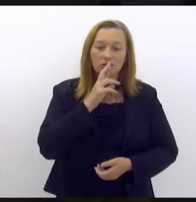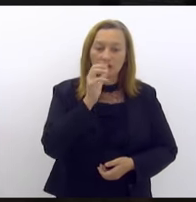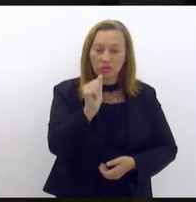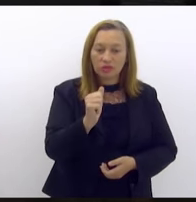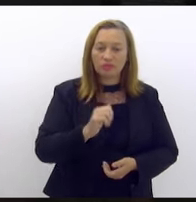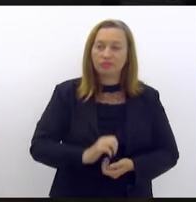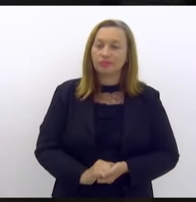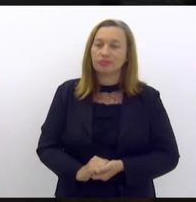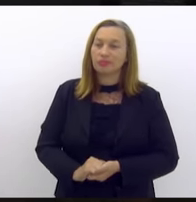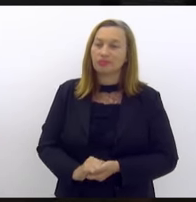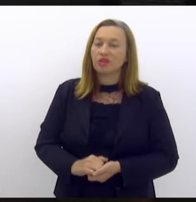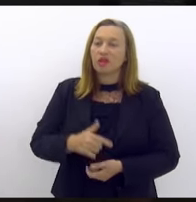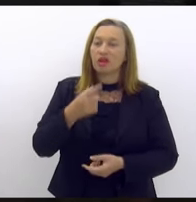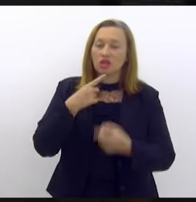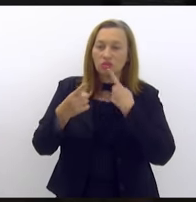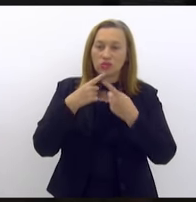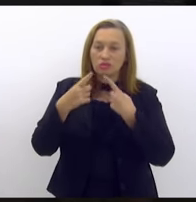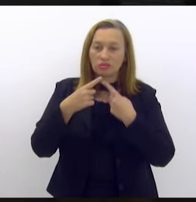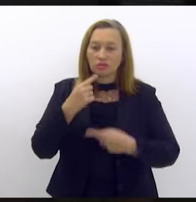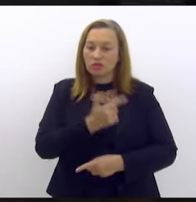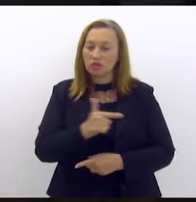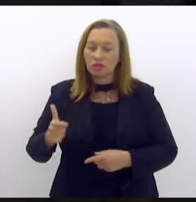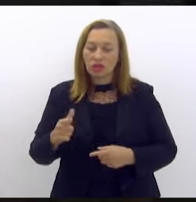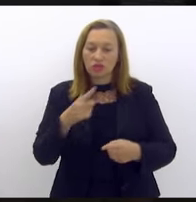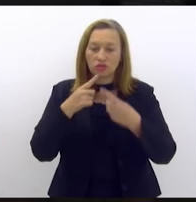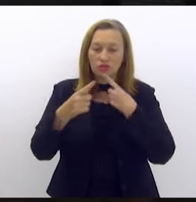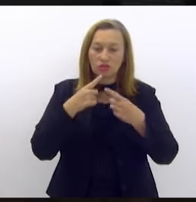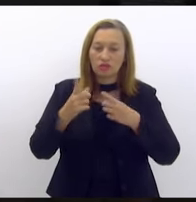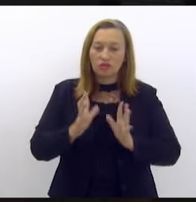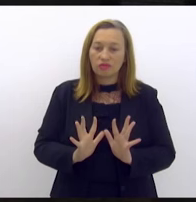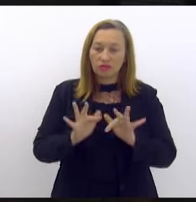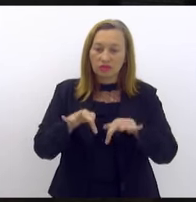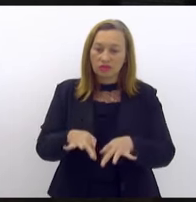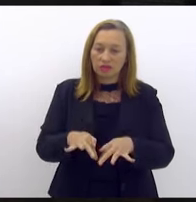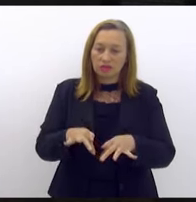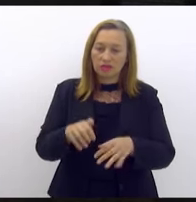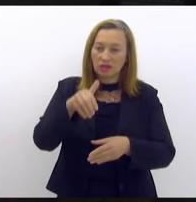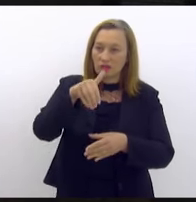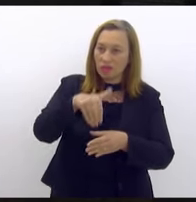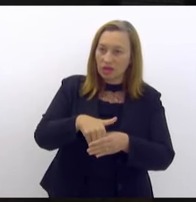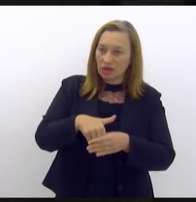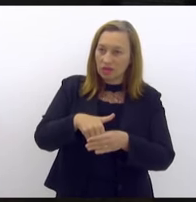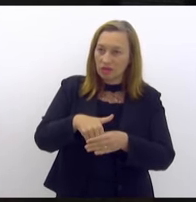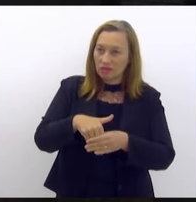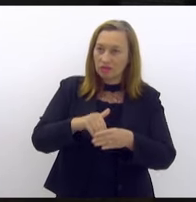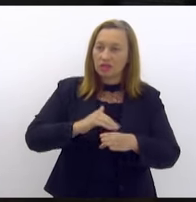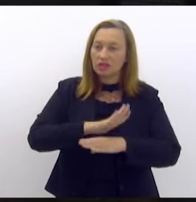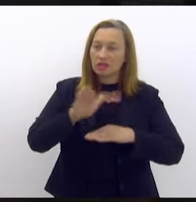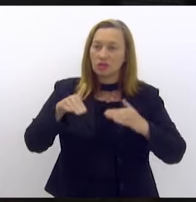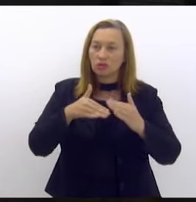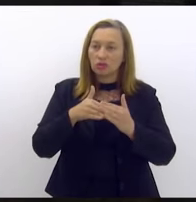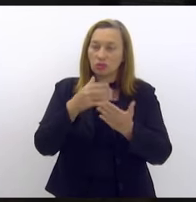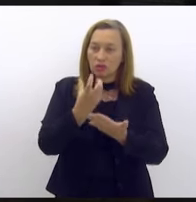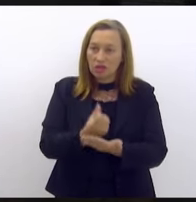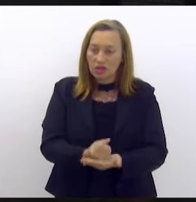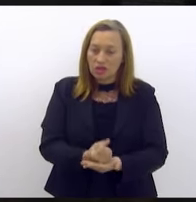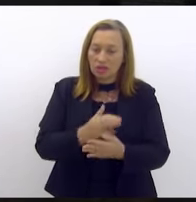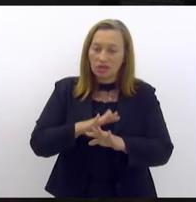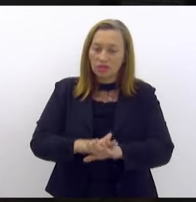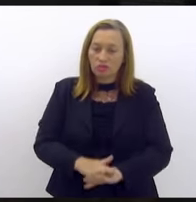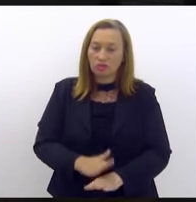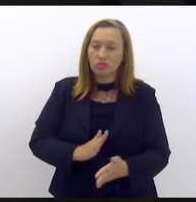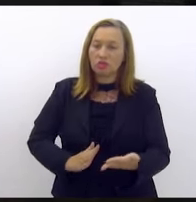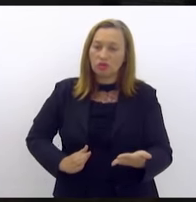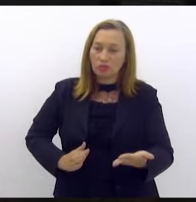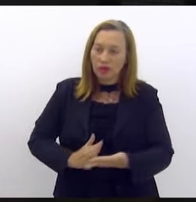Amorim. Em discussão, não havendo quem queira discutir, encerrada a discussão. Em votação, senhores que